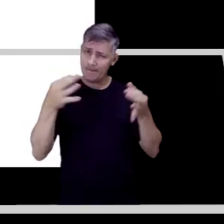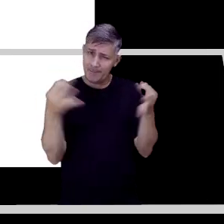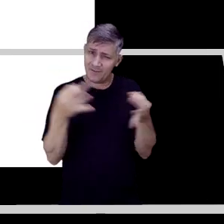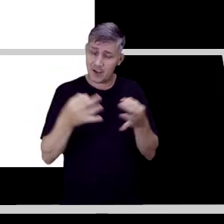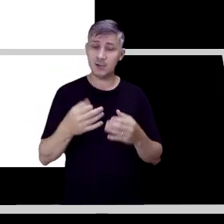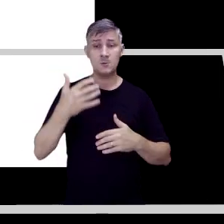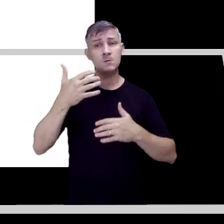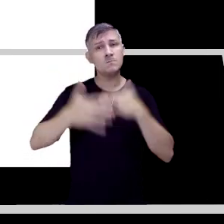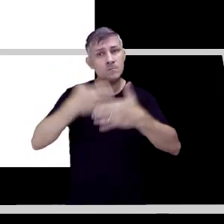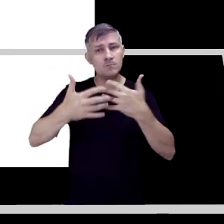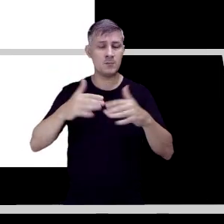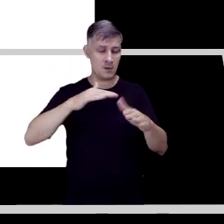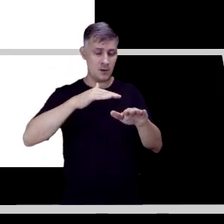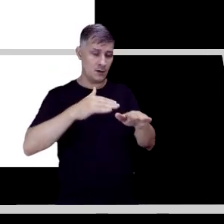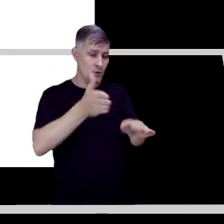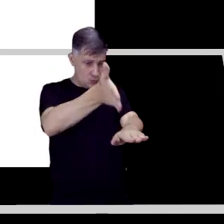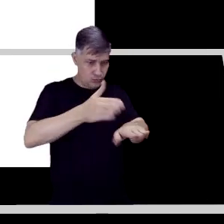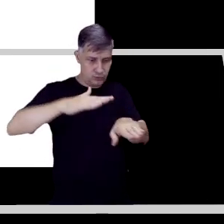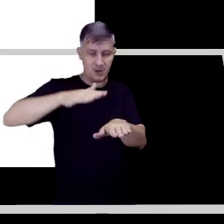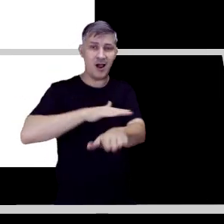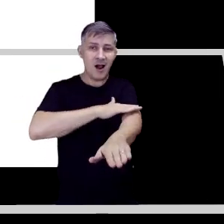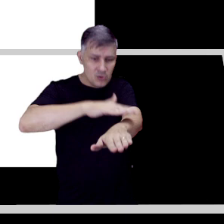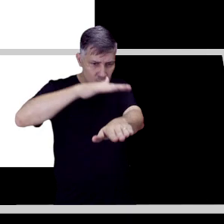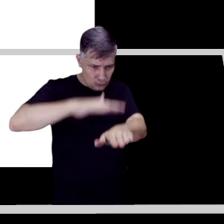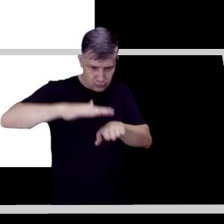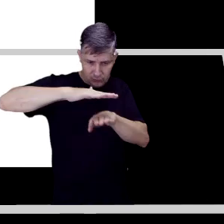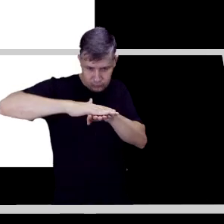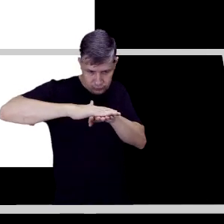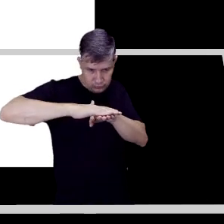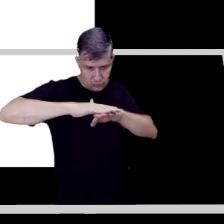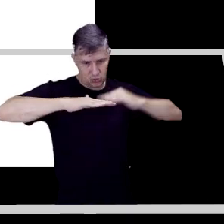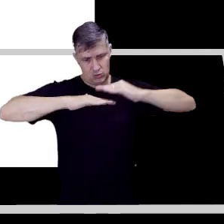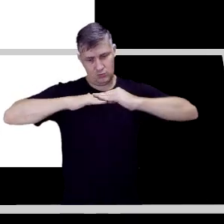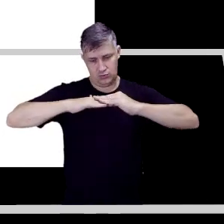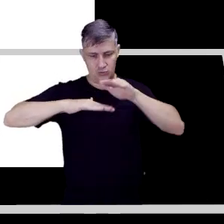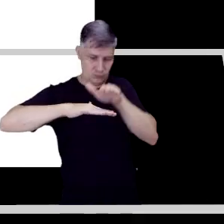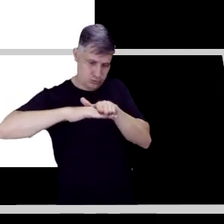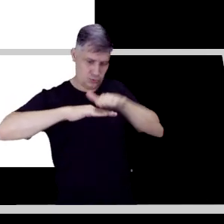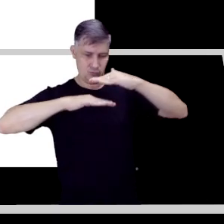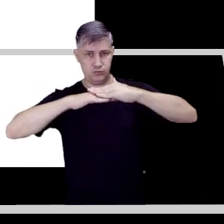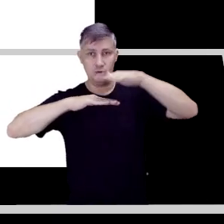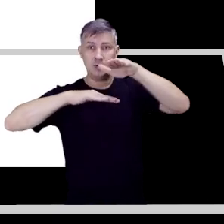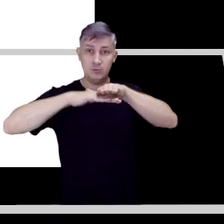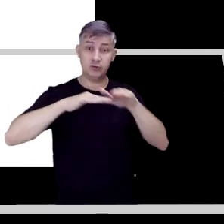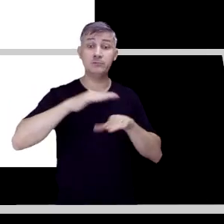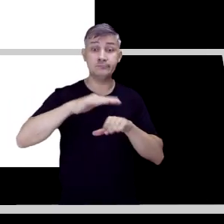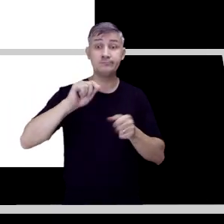aí da execução das diversas camadas cruzadas do CLT.